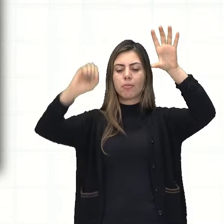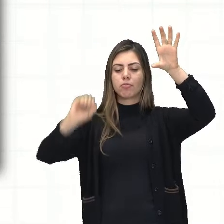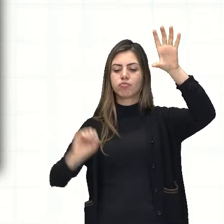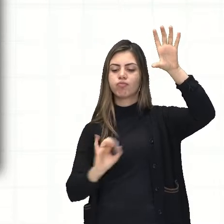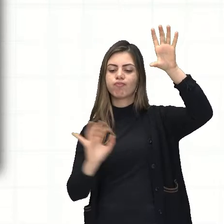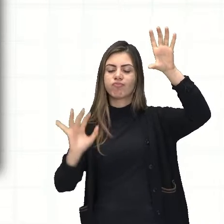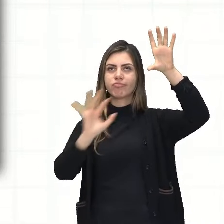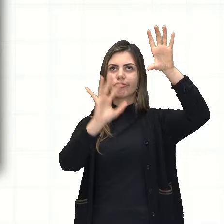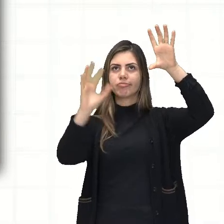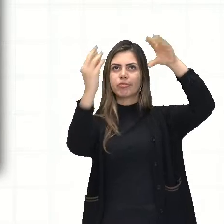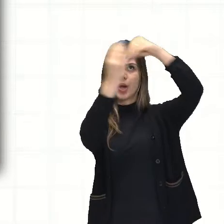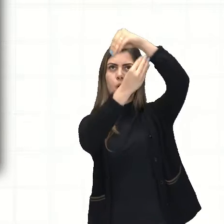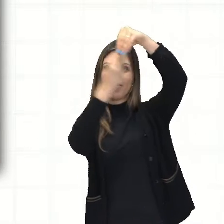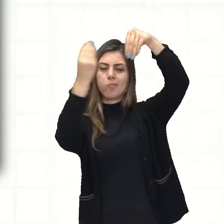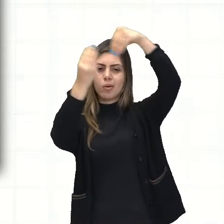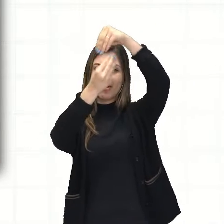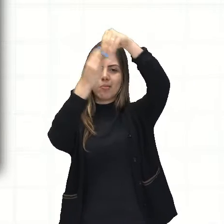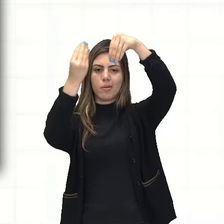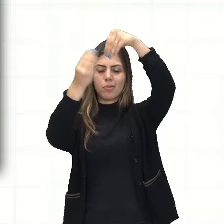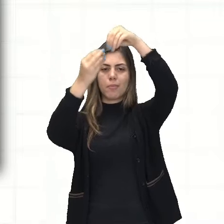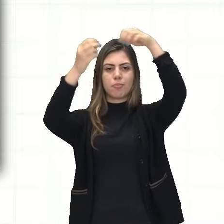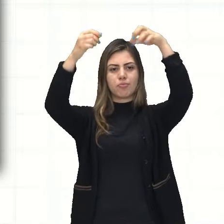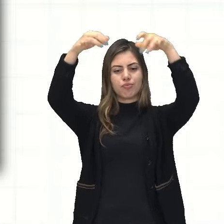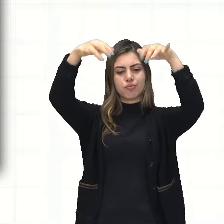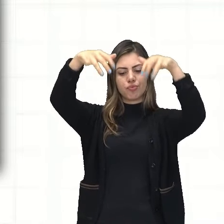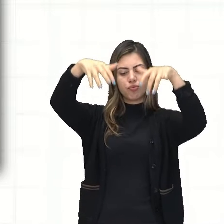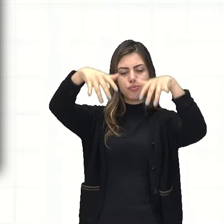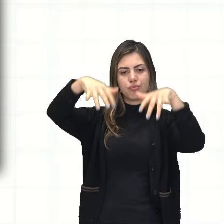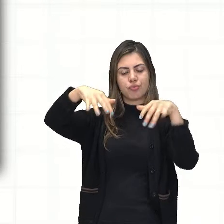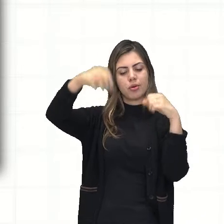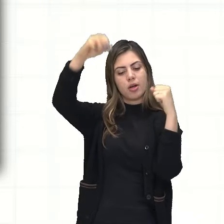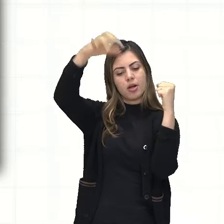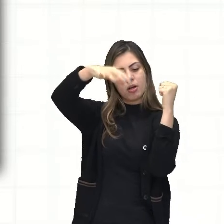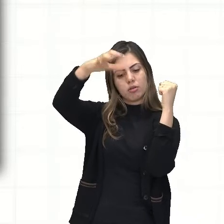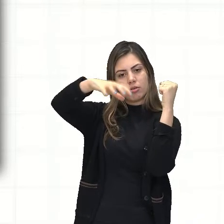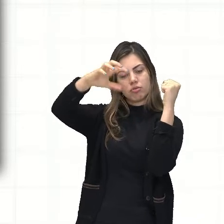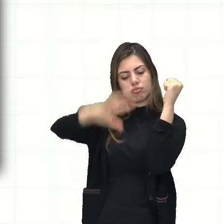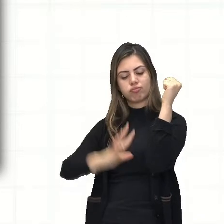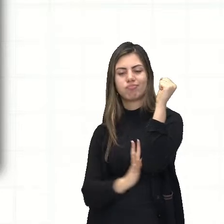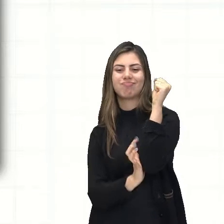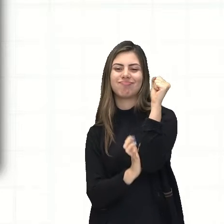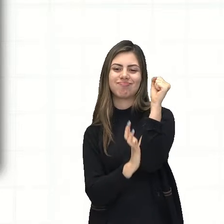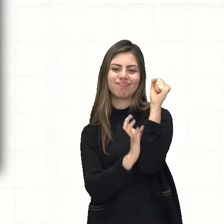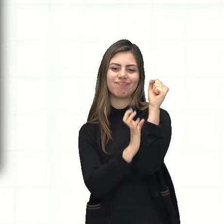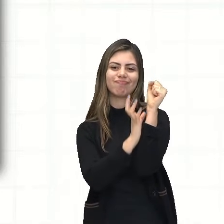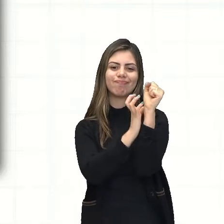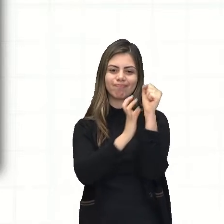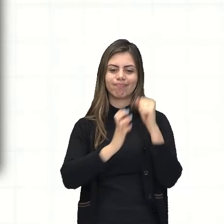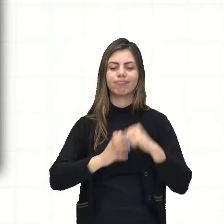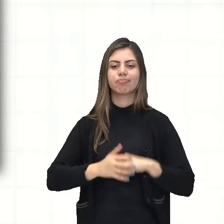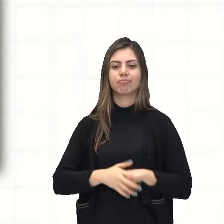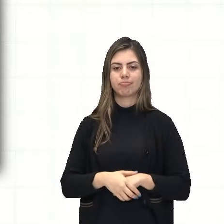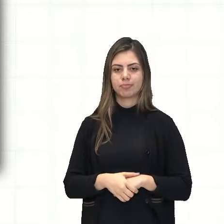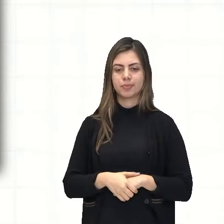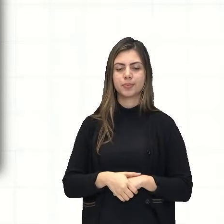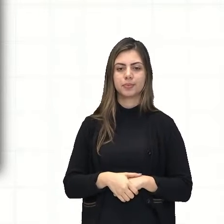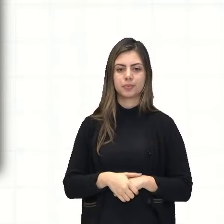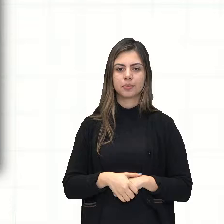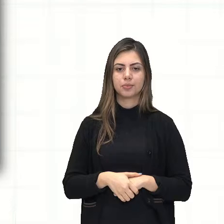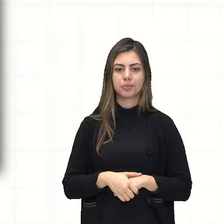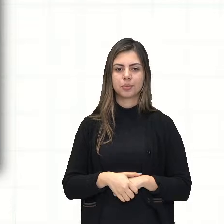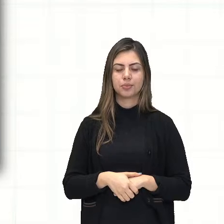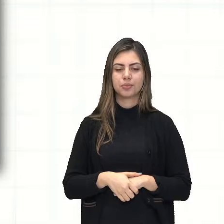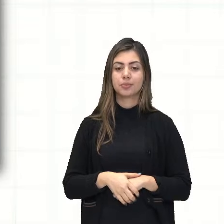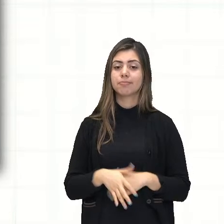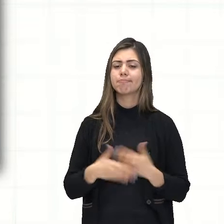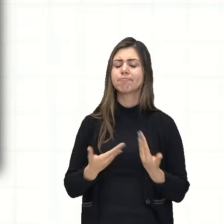químicas, formam-se os ácidos e a chuva que cair dessas nuvens será uma chuva ácida, né?